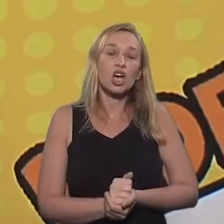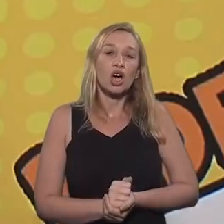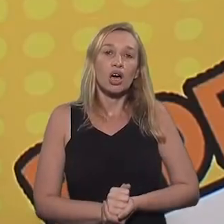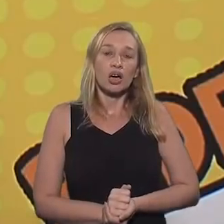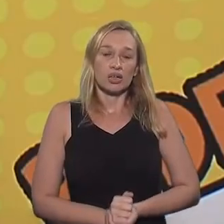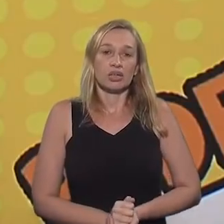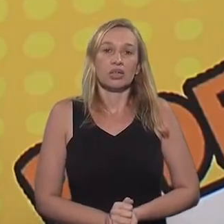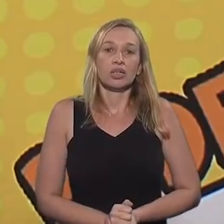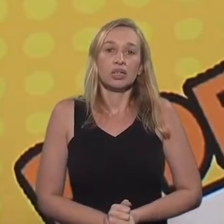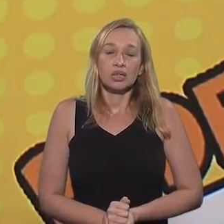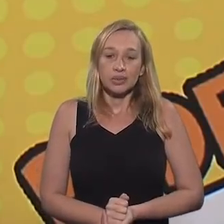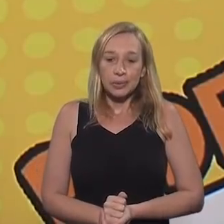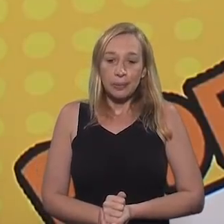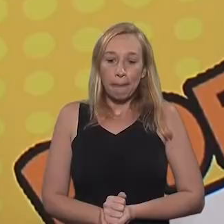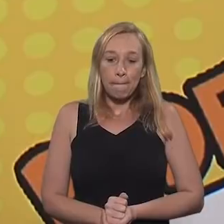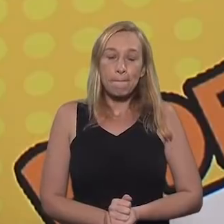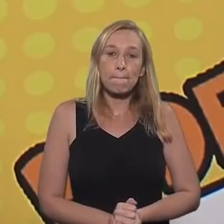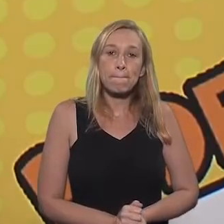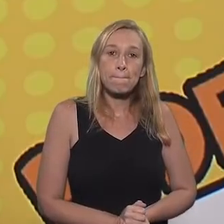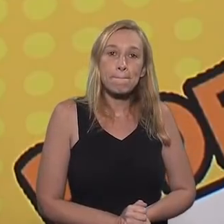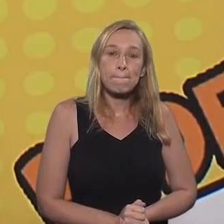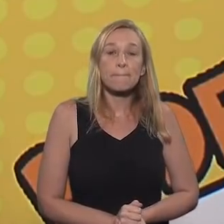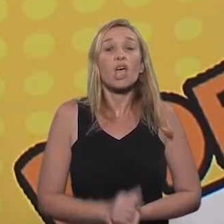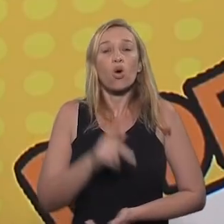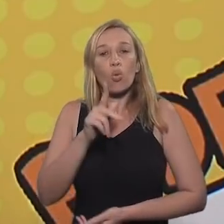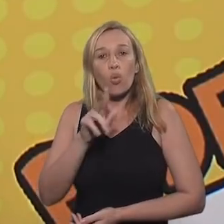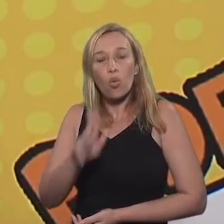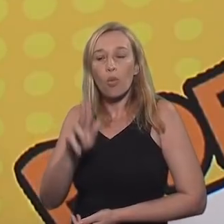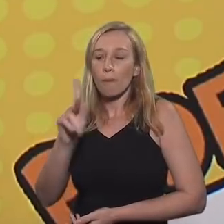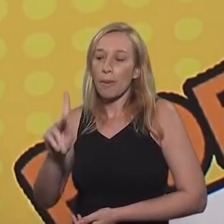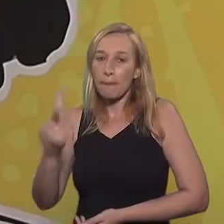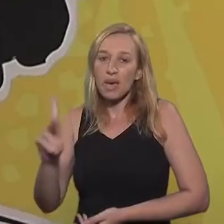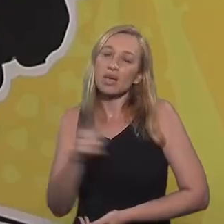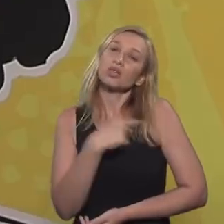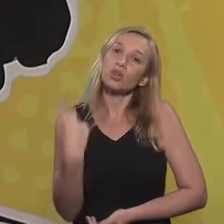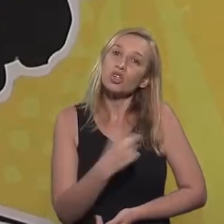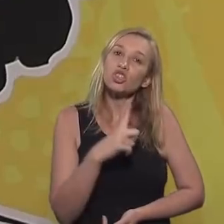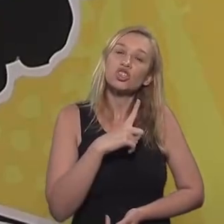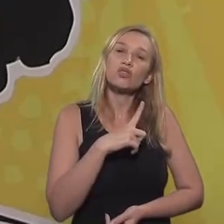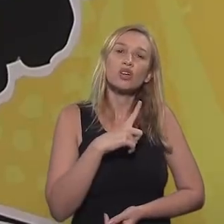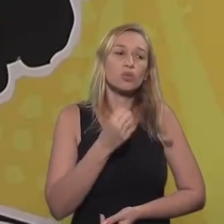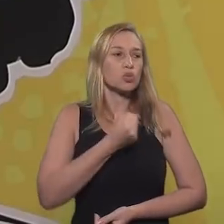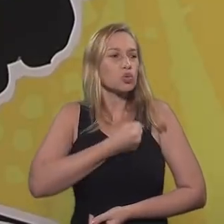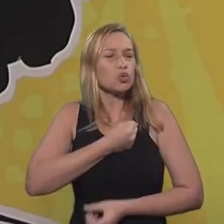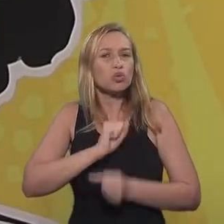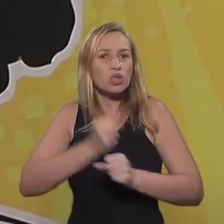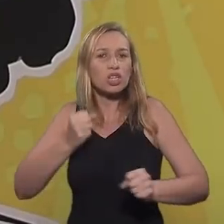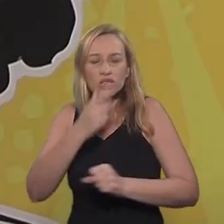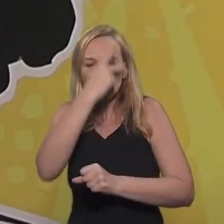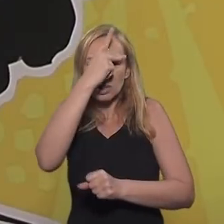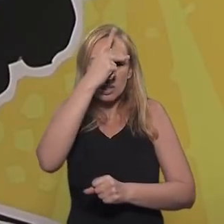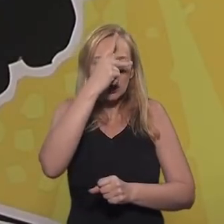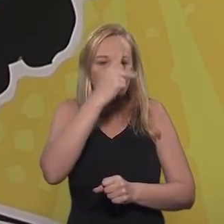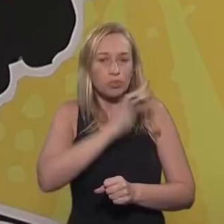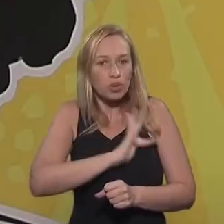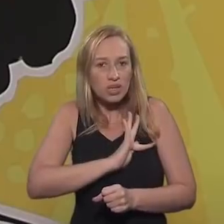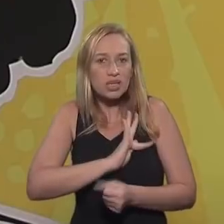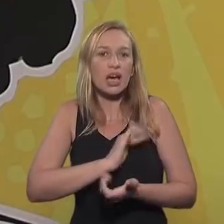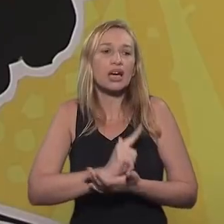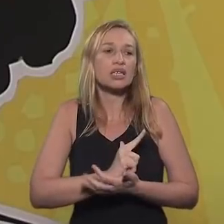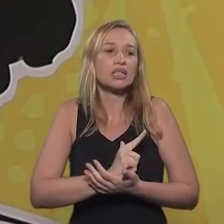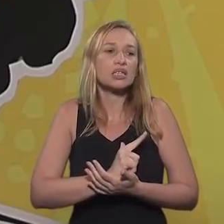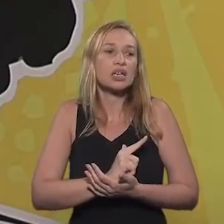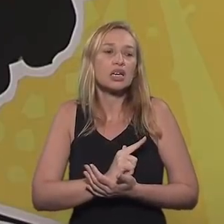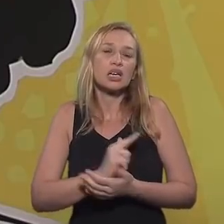tem um efetivo menor do que o necessário, não é, deputado? Isso aí. E com o advento das UPPs, nós tivemos um grande número de